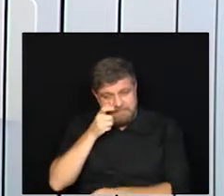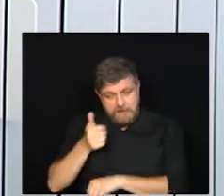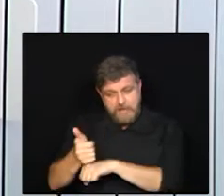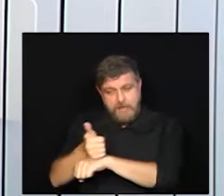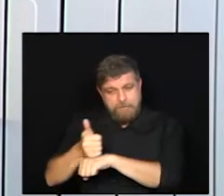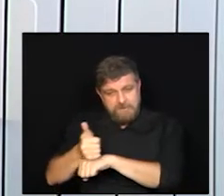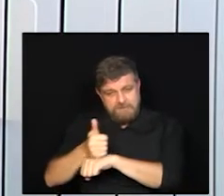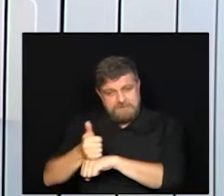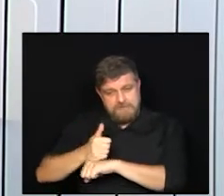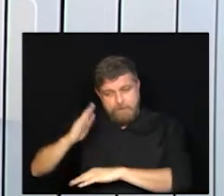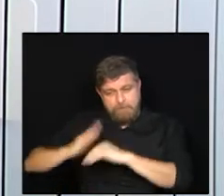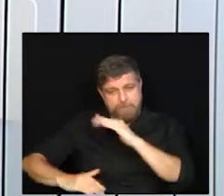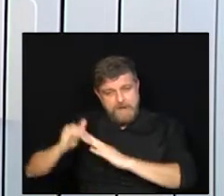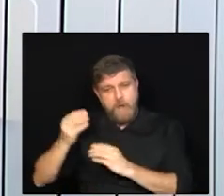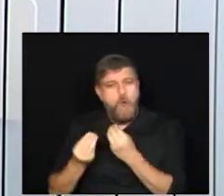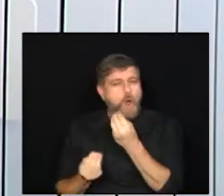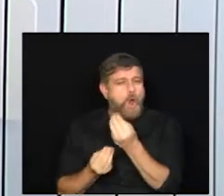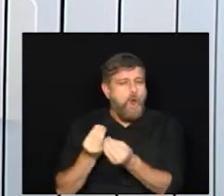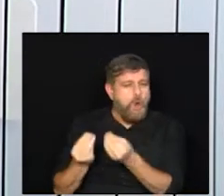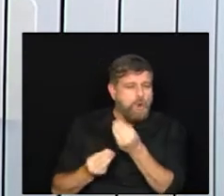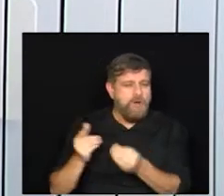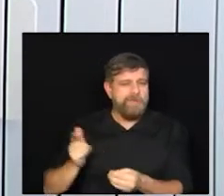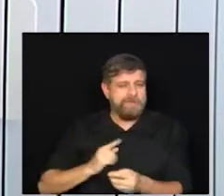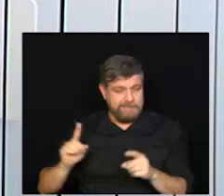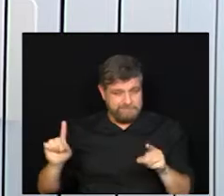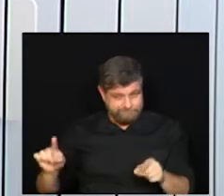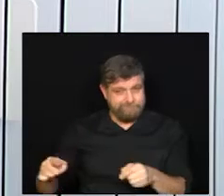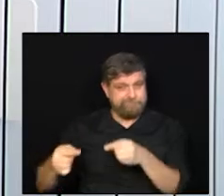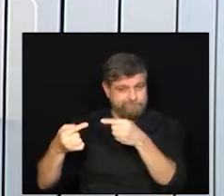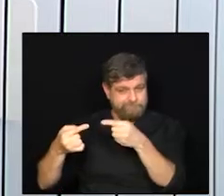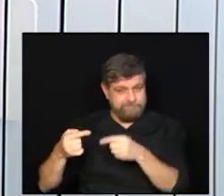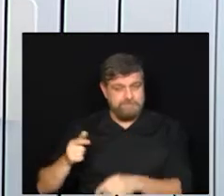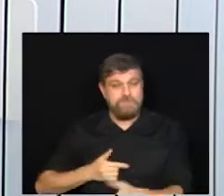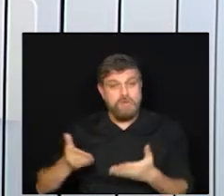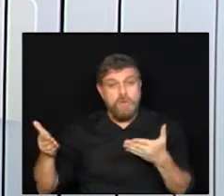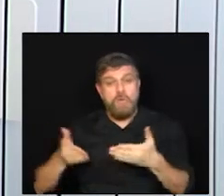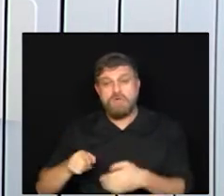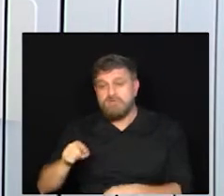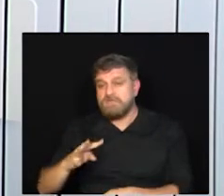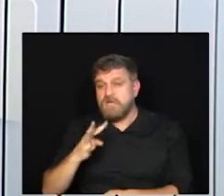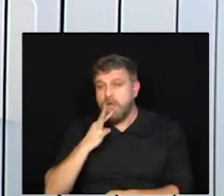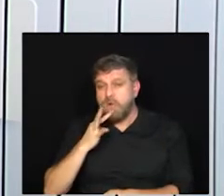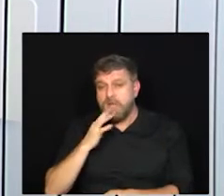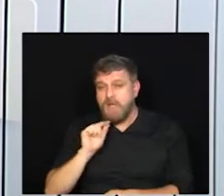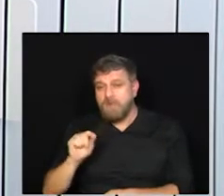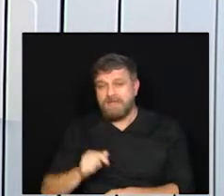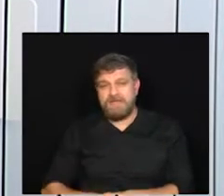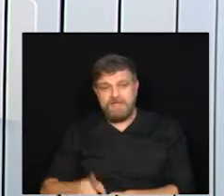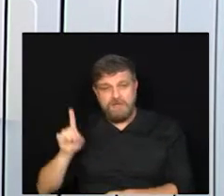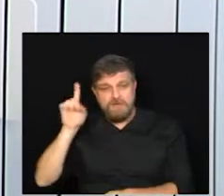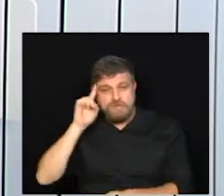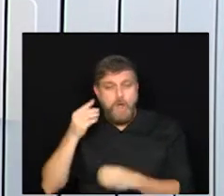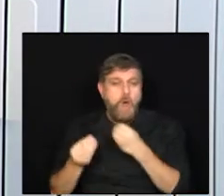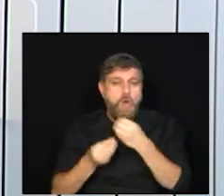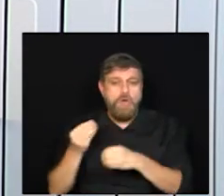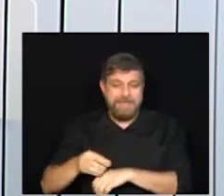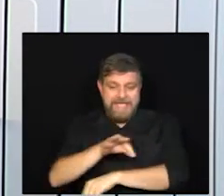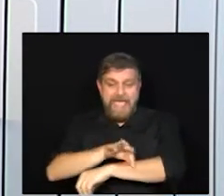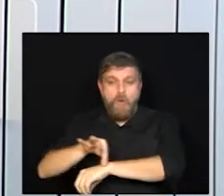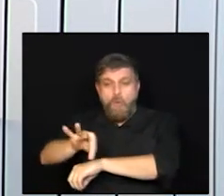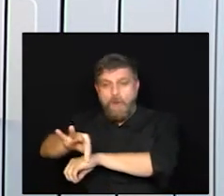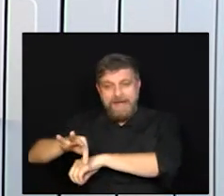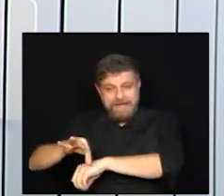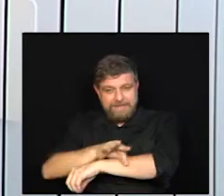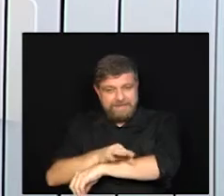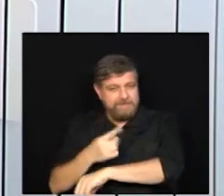né? Como a pessoa trabalha, os desafios. E hoje você vai conhecer o dia a dia de um